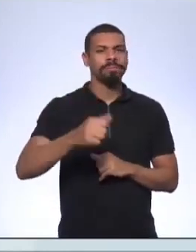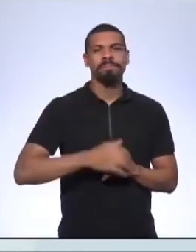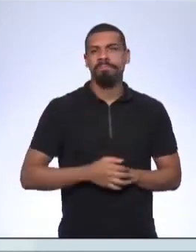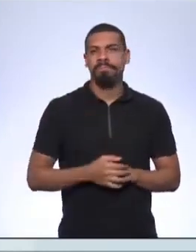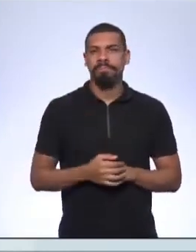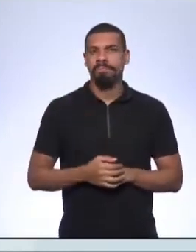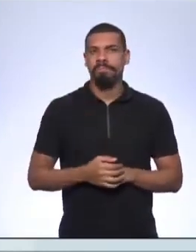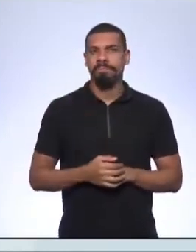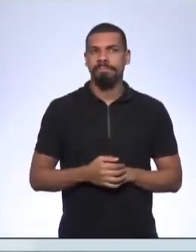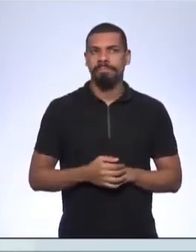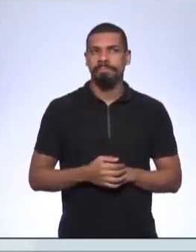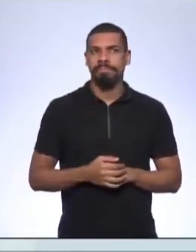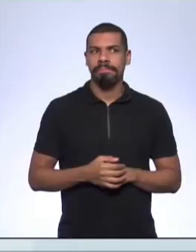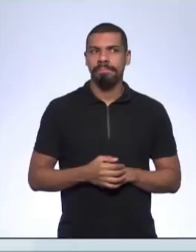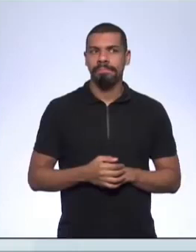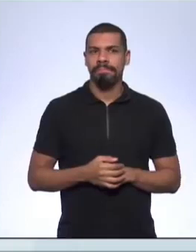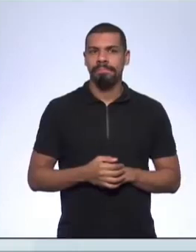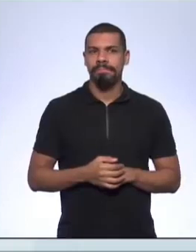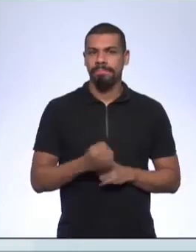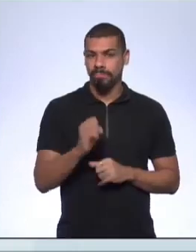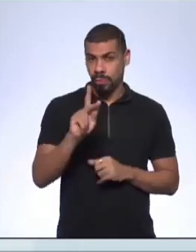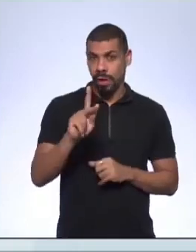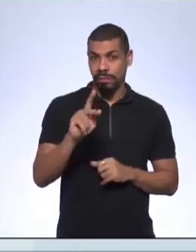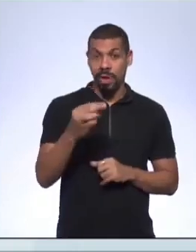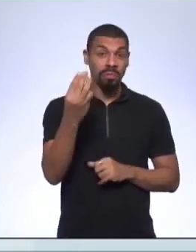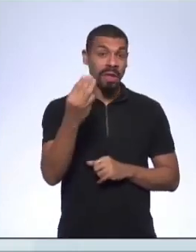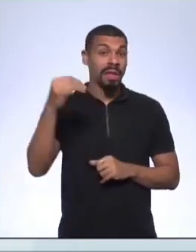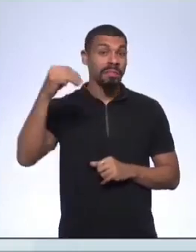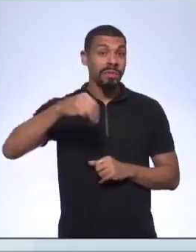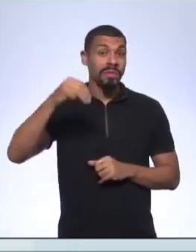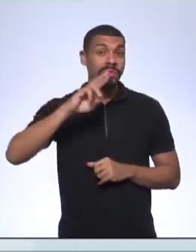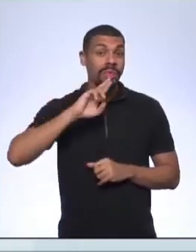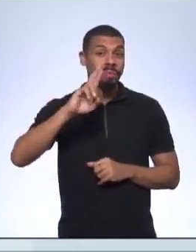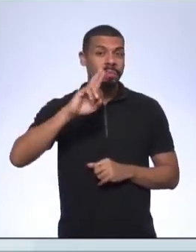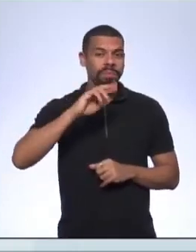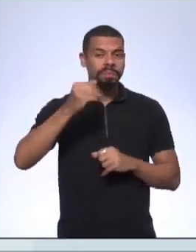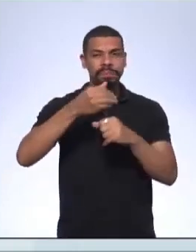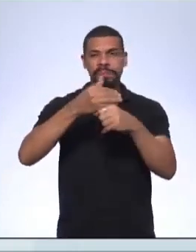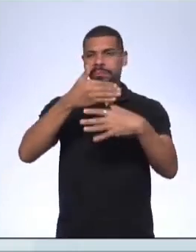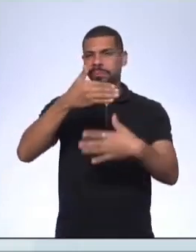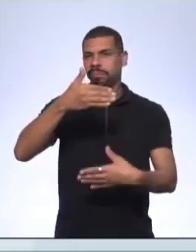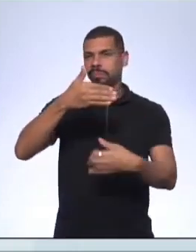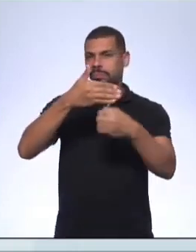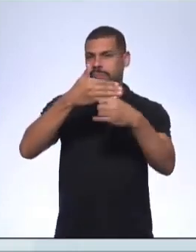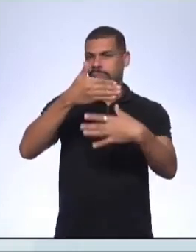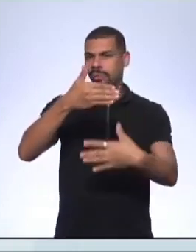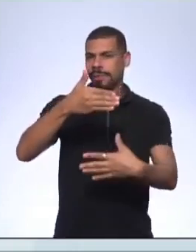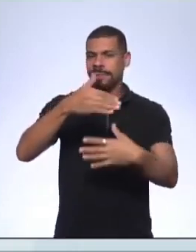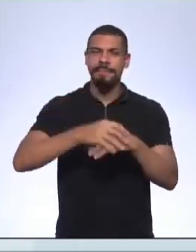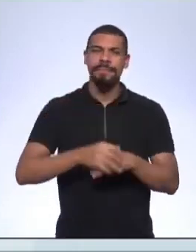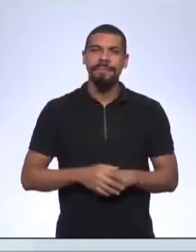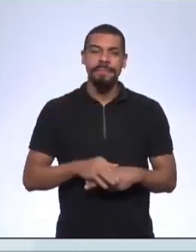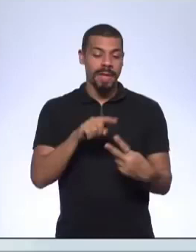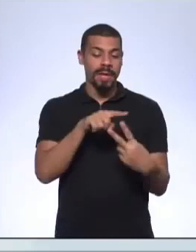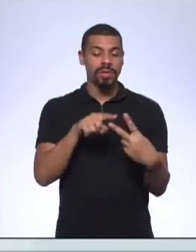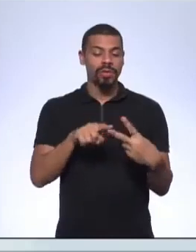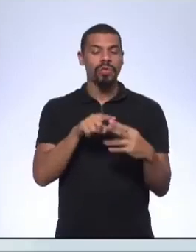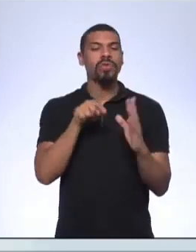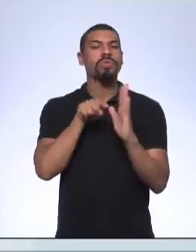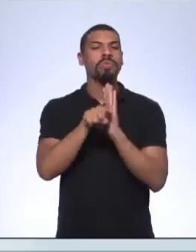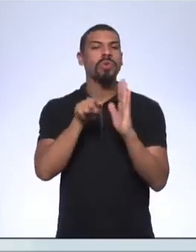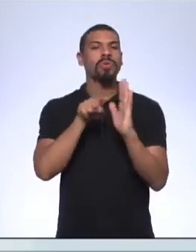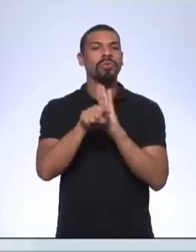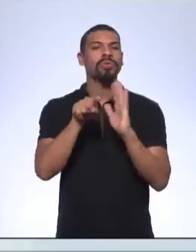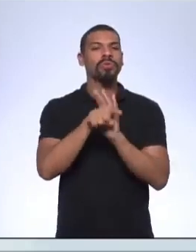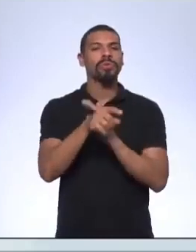eu acho que está bem compreensível. Vamos lá, galera? Vamos interagir então pelo chat aí, colocando essas duas questões,